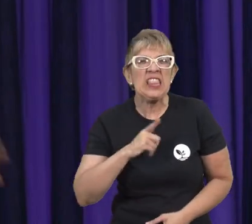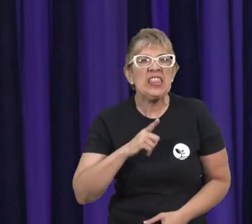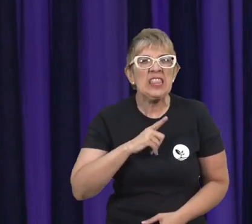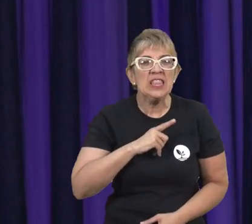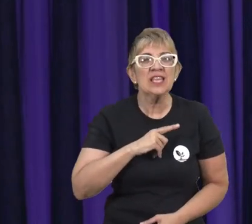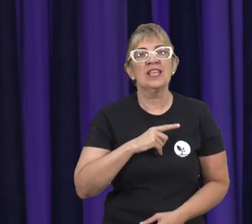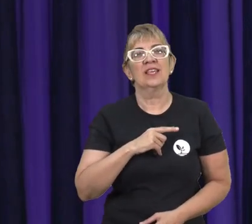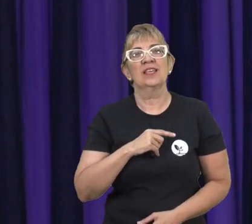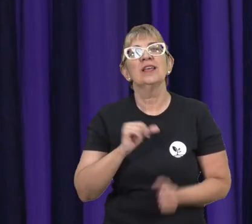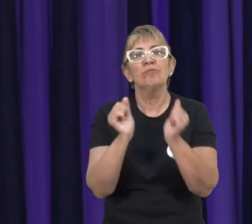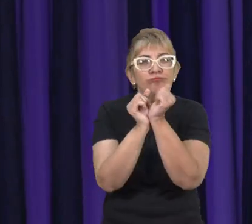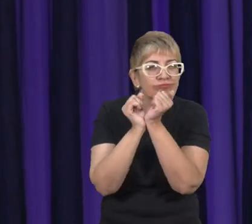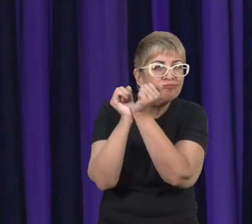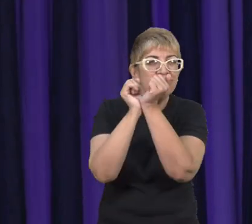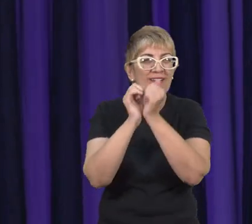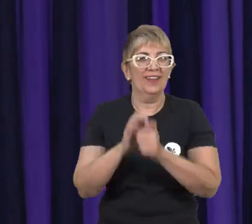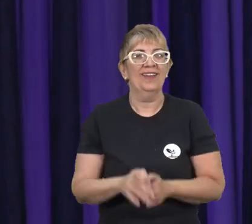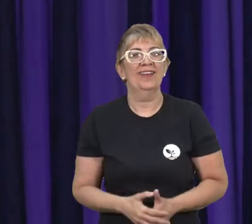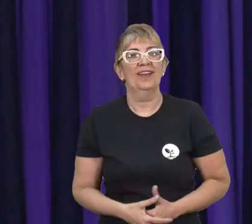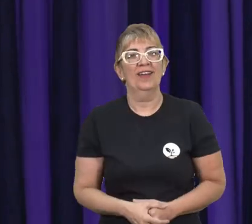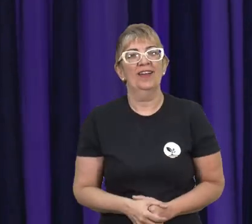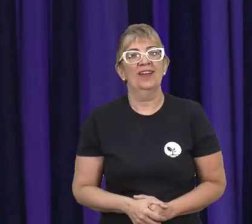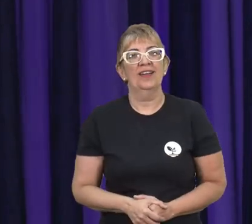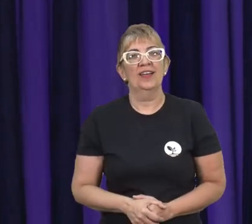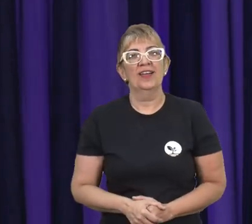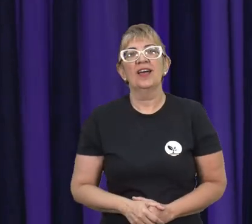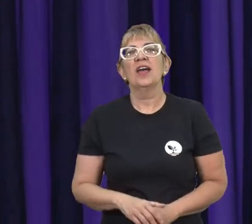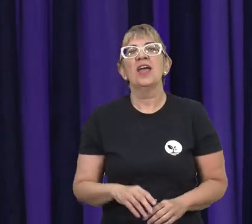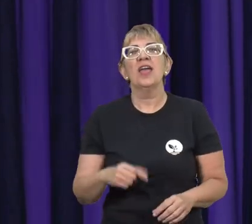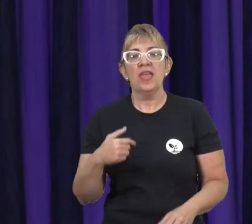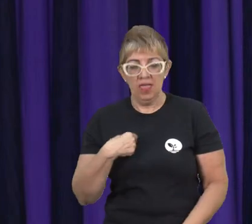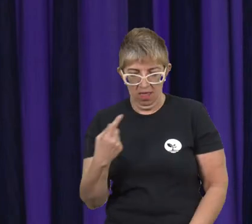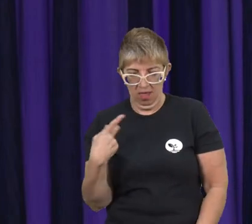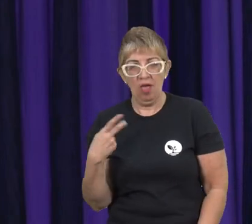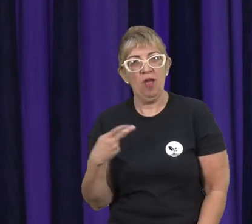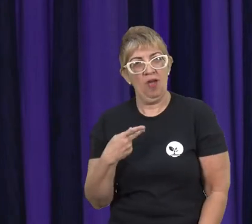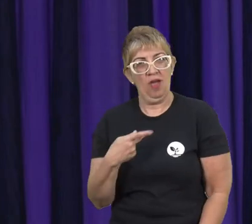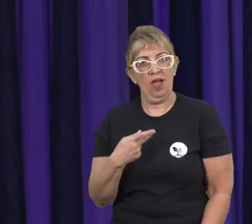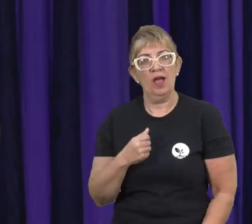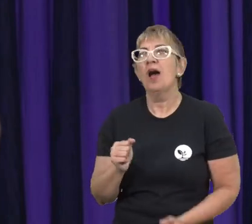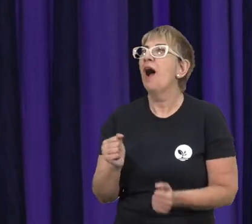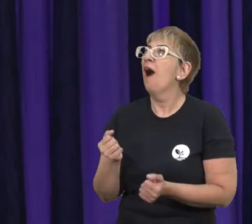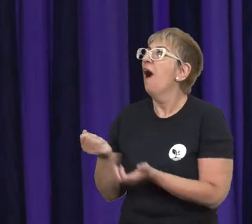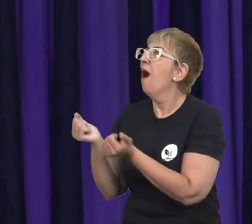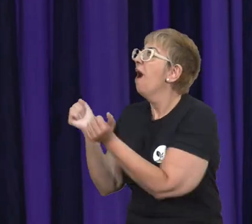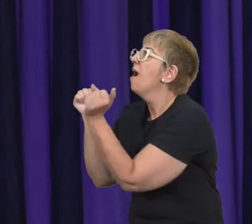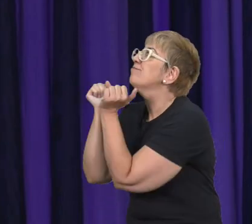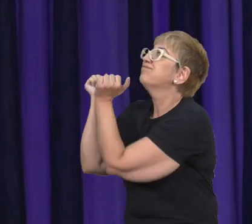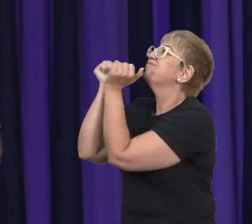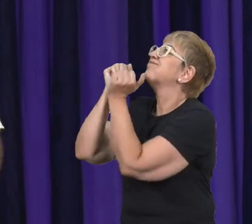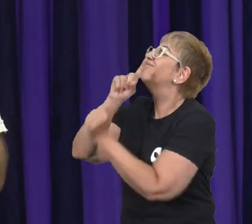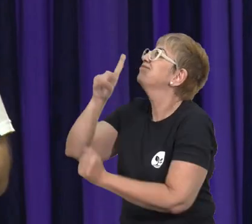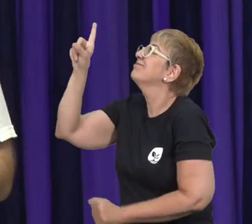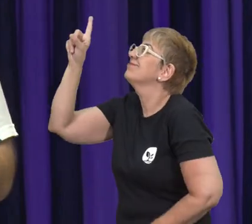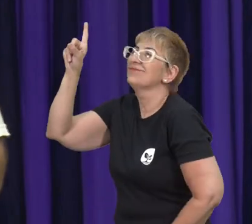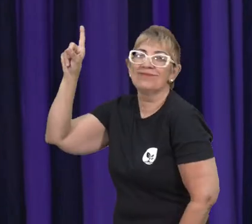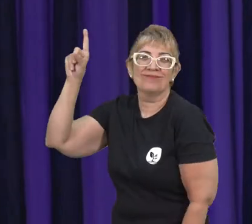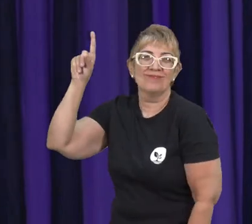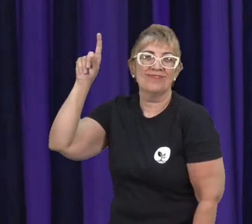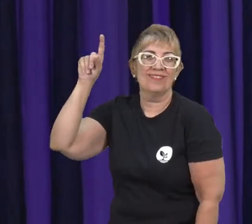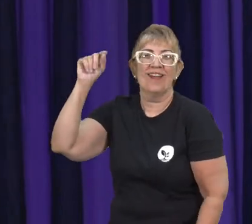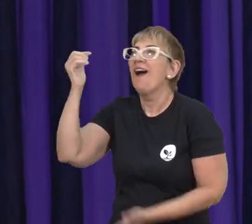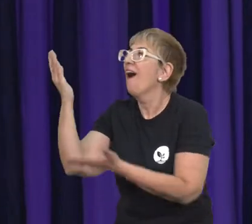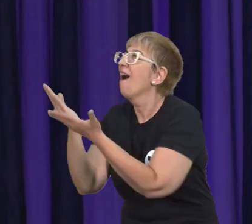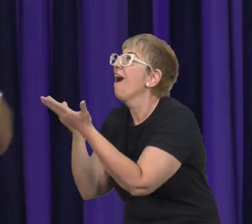súditos, enquanto ele não reina de forma definitiva. Eu e você, que somos os súditos desse Rei, nós precisamos